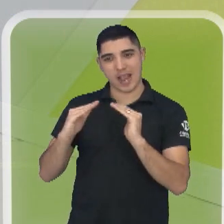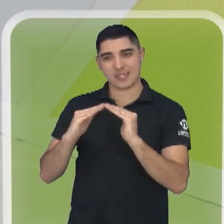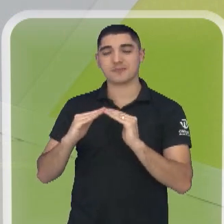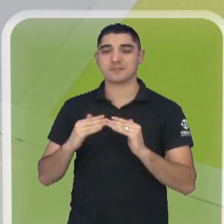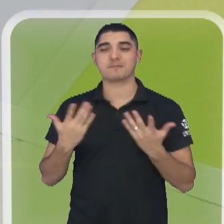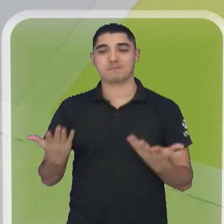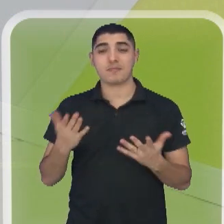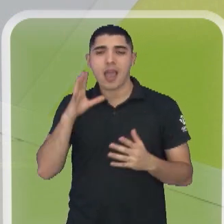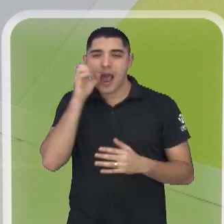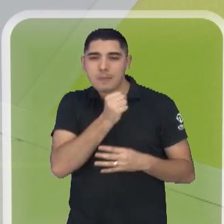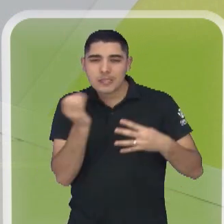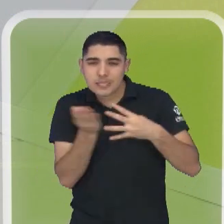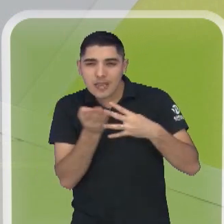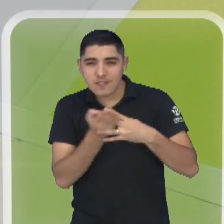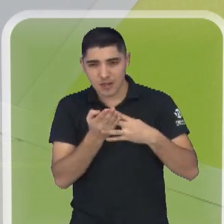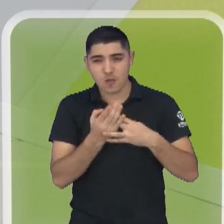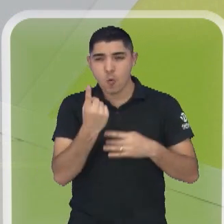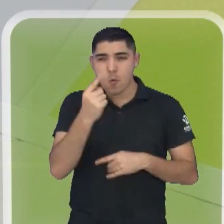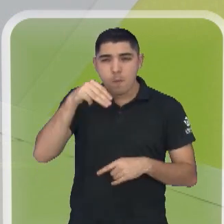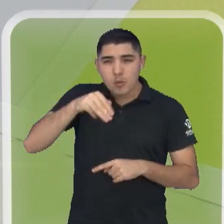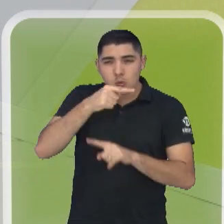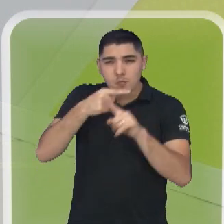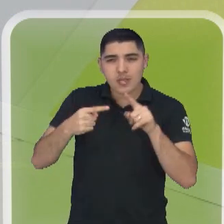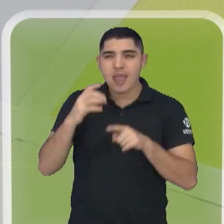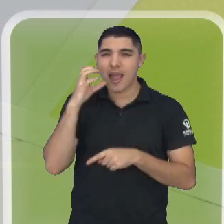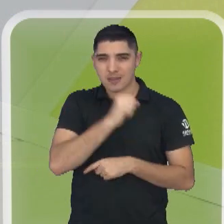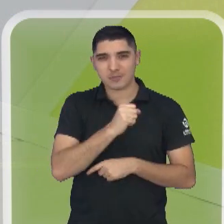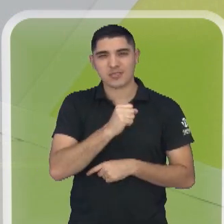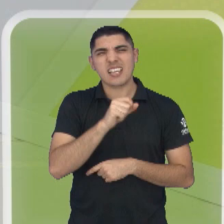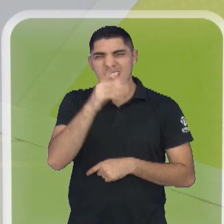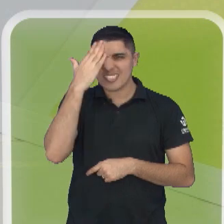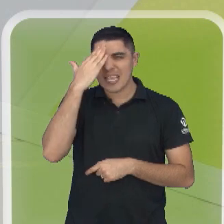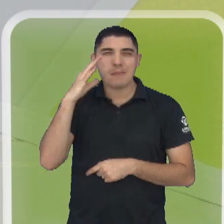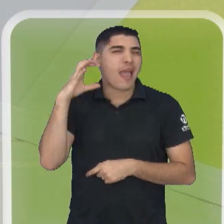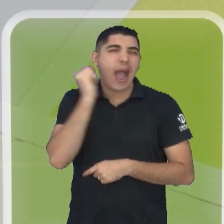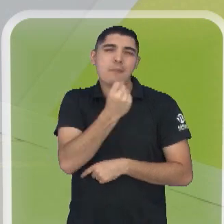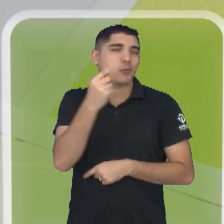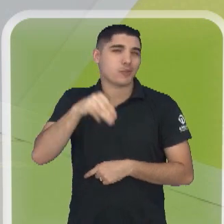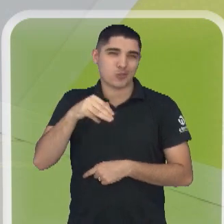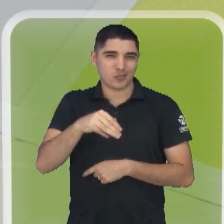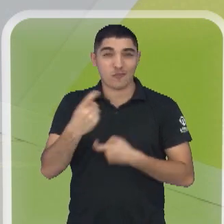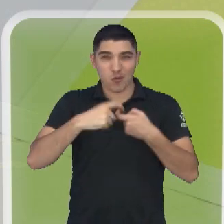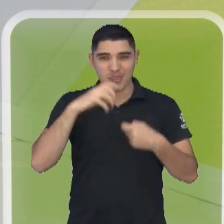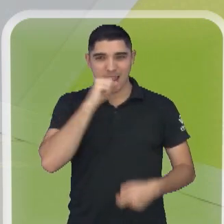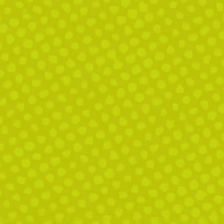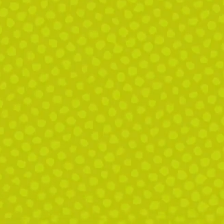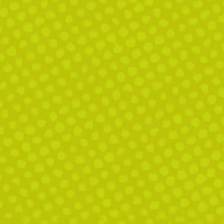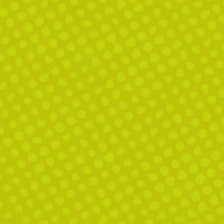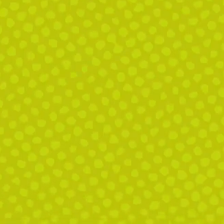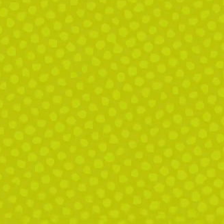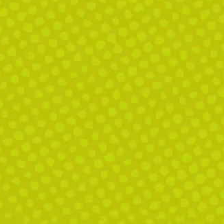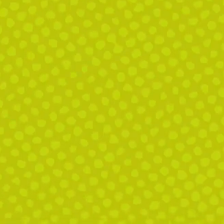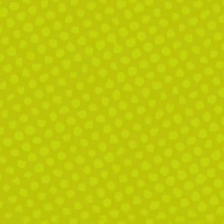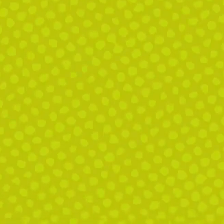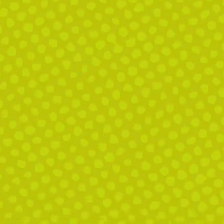gente vai para um rápido intervalo, é rapidinho, aquele 1 minuto e meio, que você sabe que dura pouquinho. A gente volta já já.